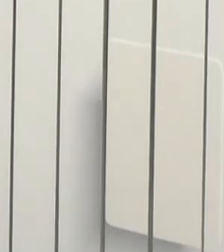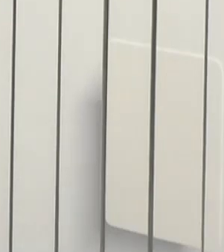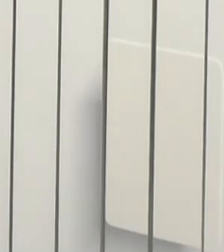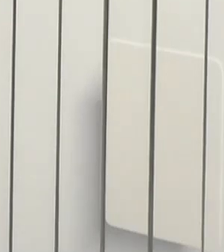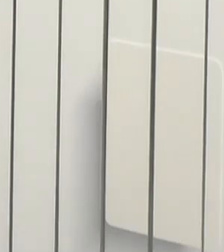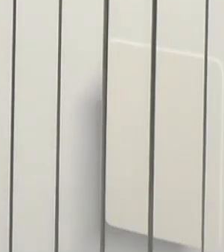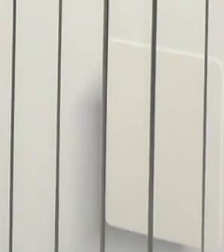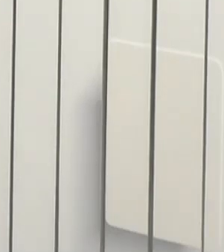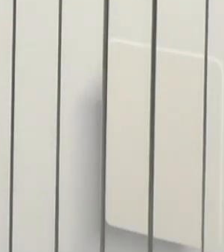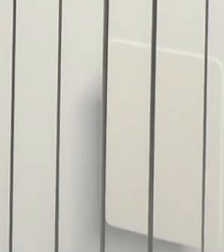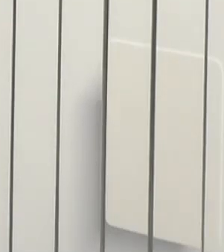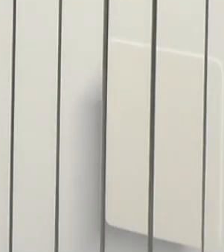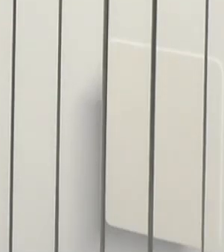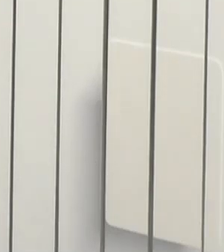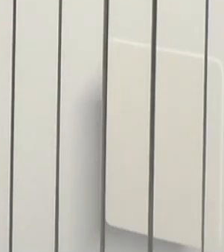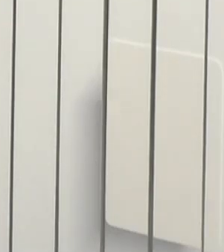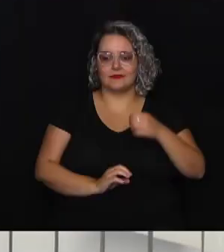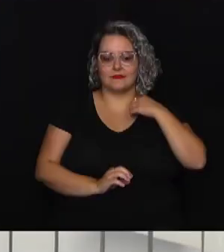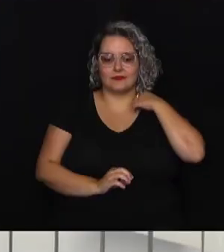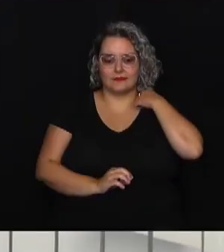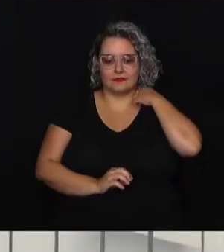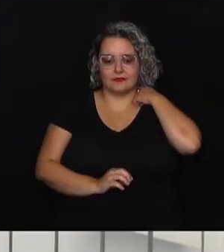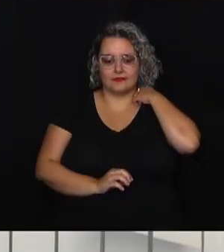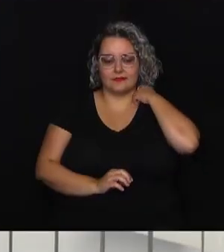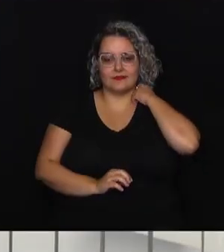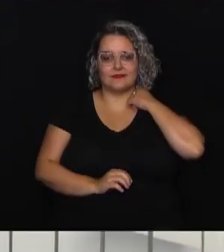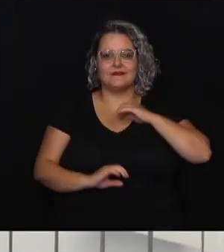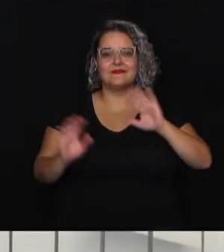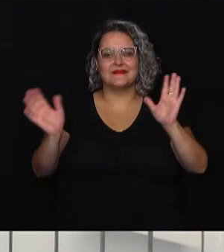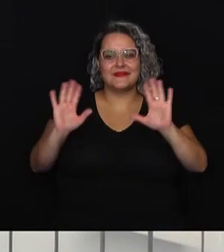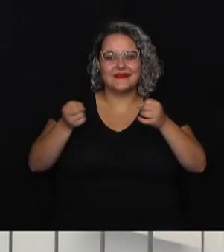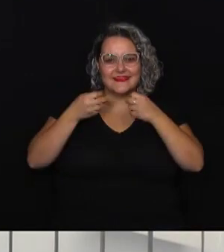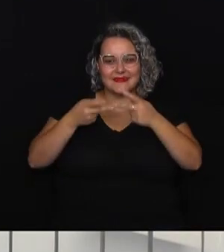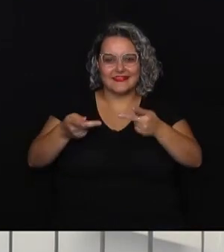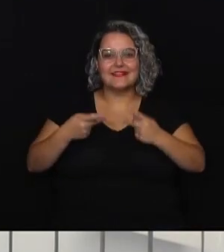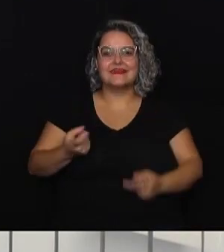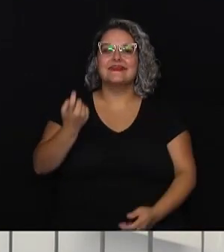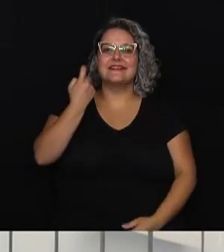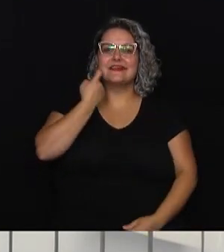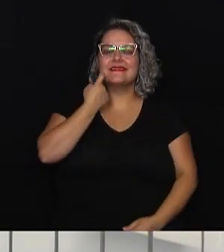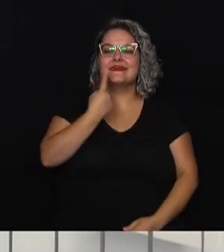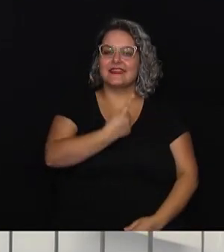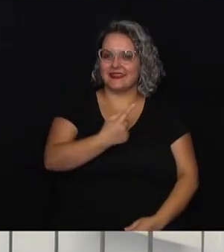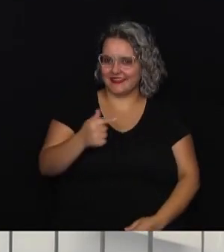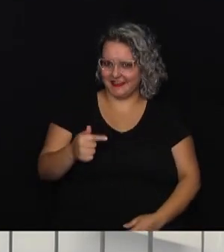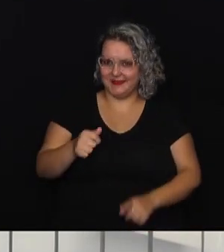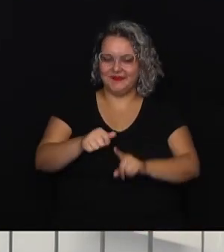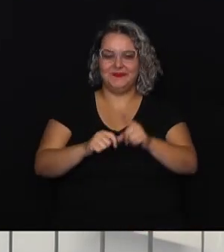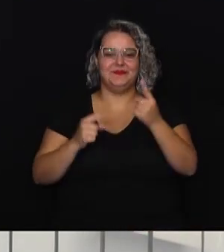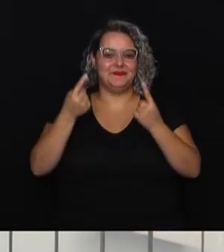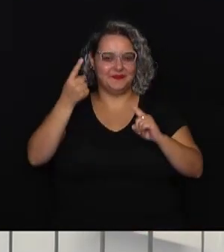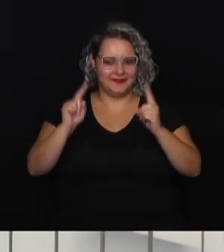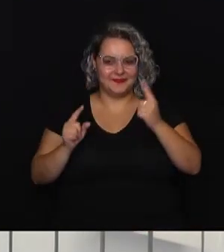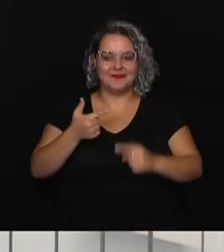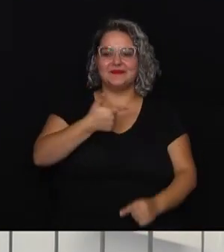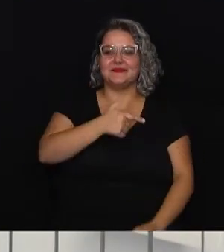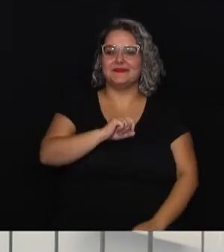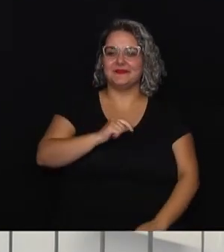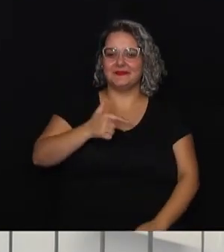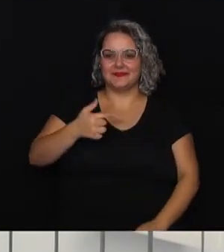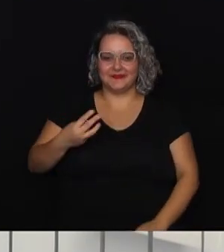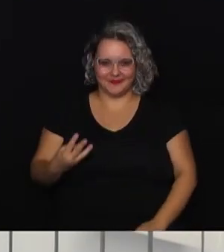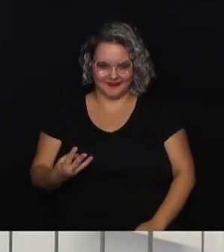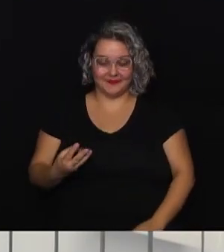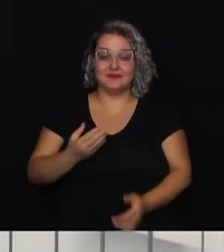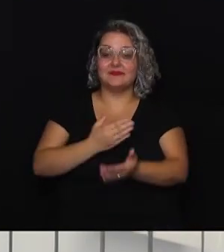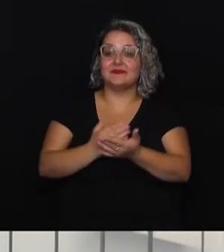Olá, seja bem-vinda, seja bem-vindo. Sextou, 17 de fevereiro de 2023. Começa